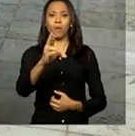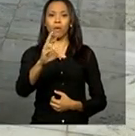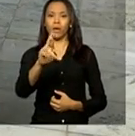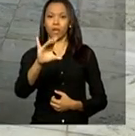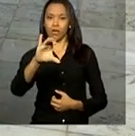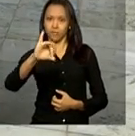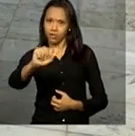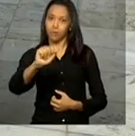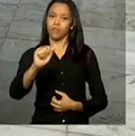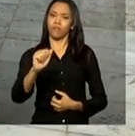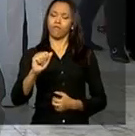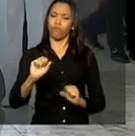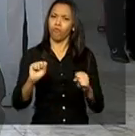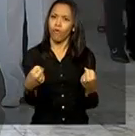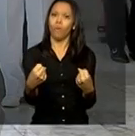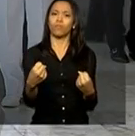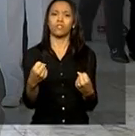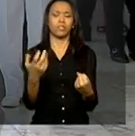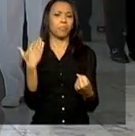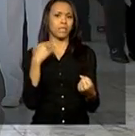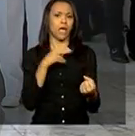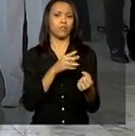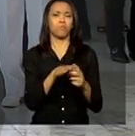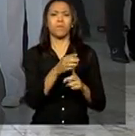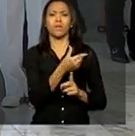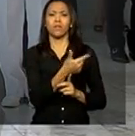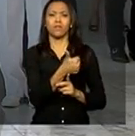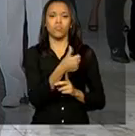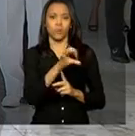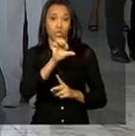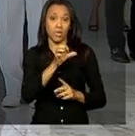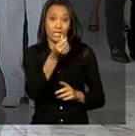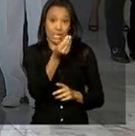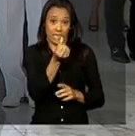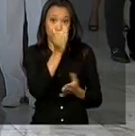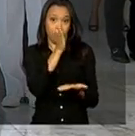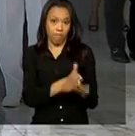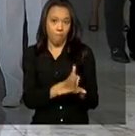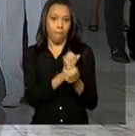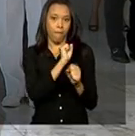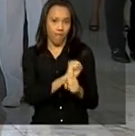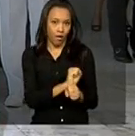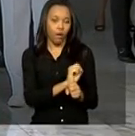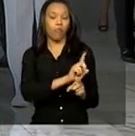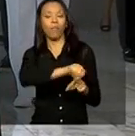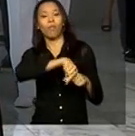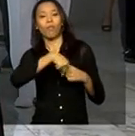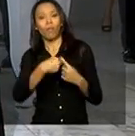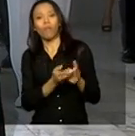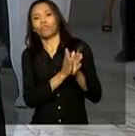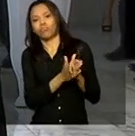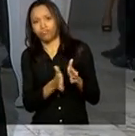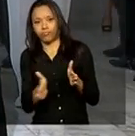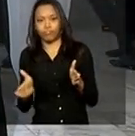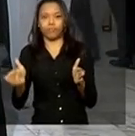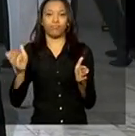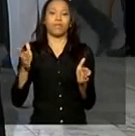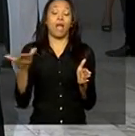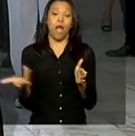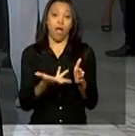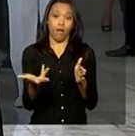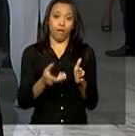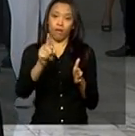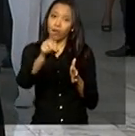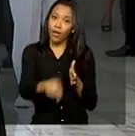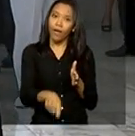uma história ininterrupta desde os anos 60 de eleições e de instituições bastante consolidadas, e se tornando,